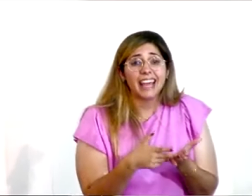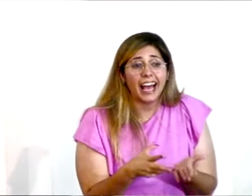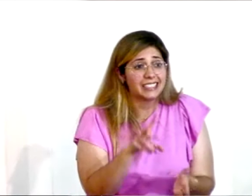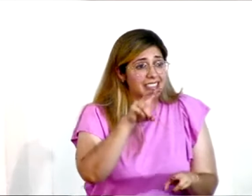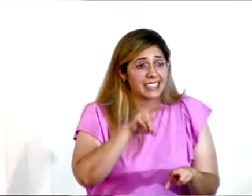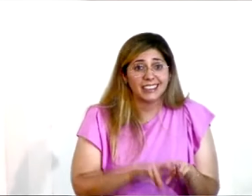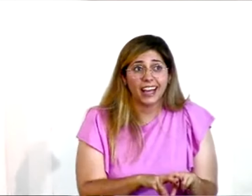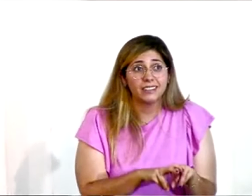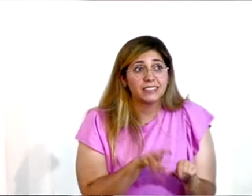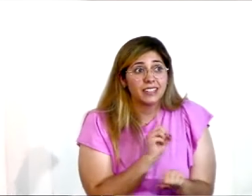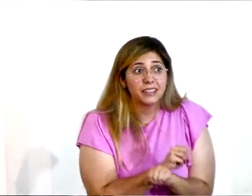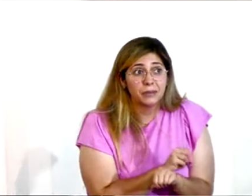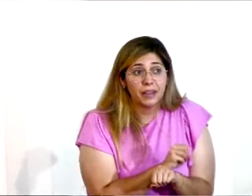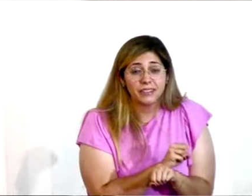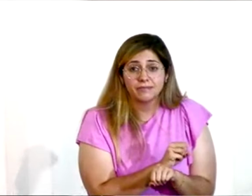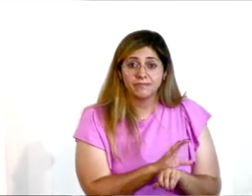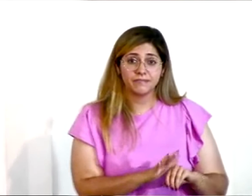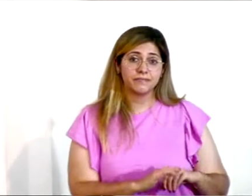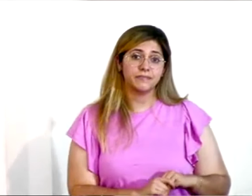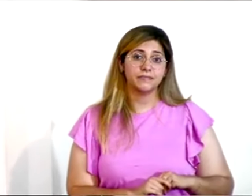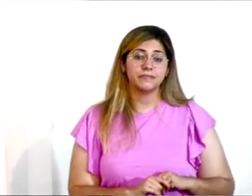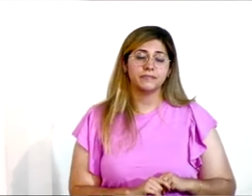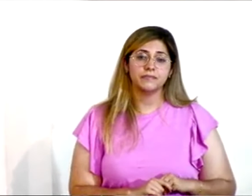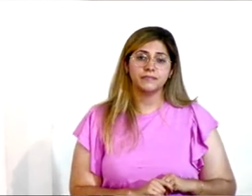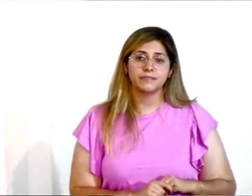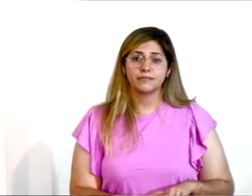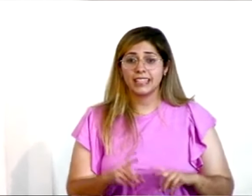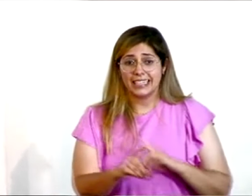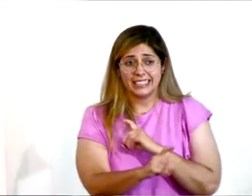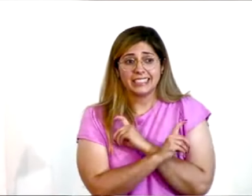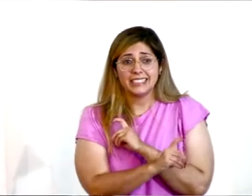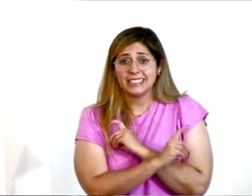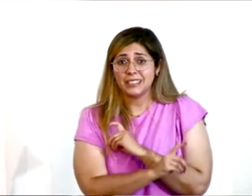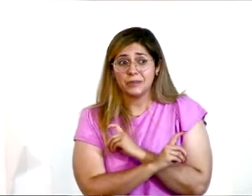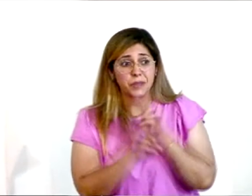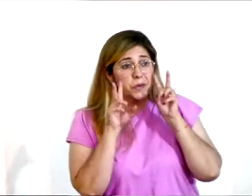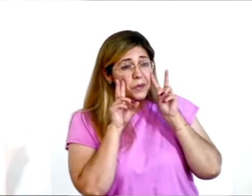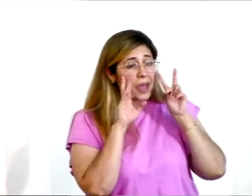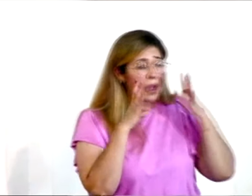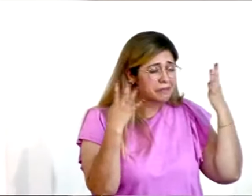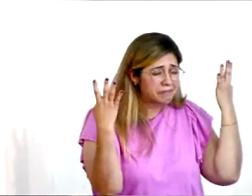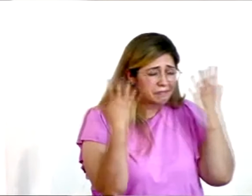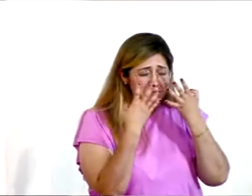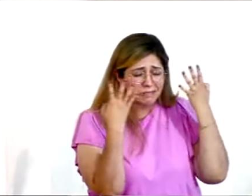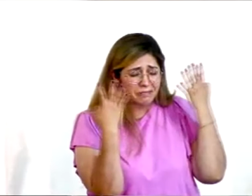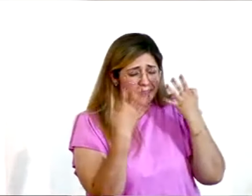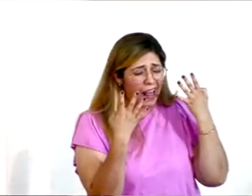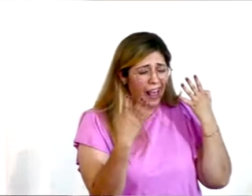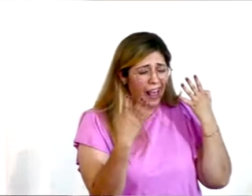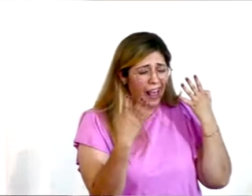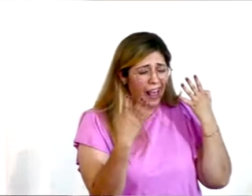ao outro na nona praga. Os egípcios não conseguiam se ver juntos na mesma casa.